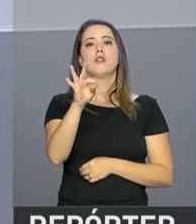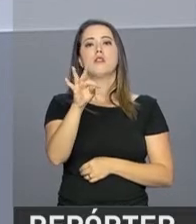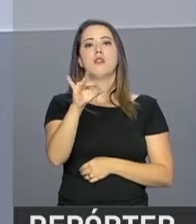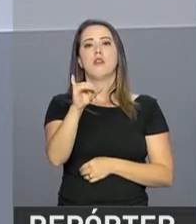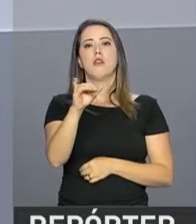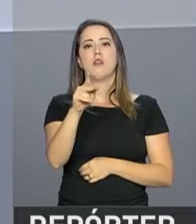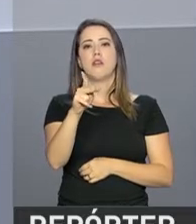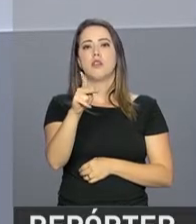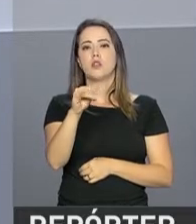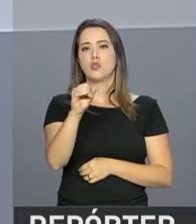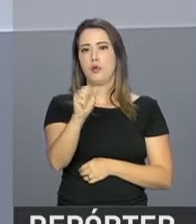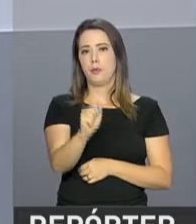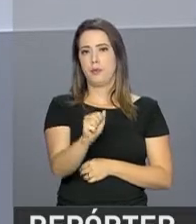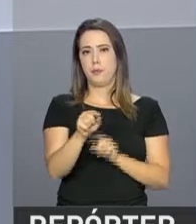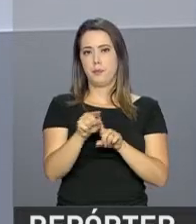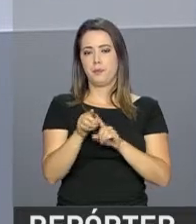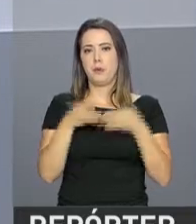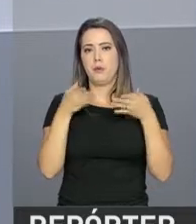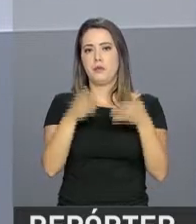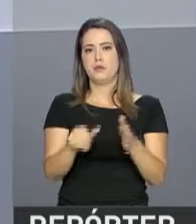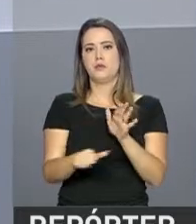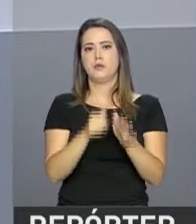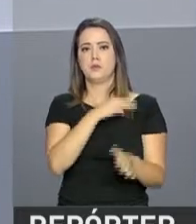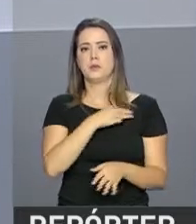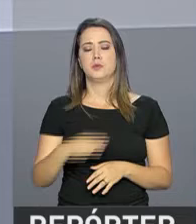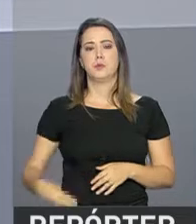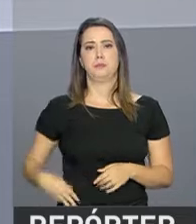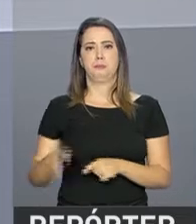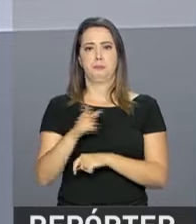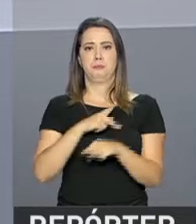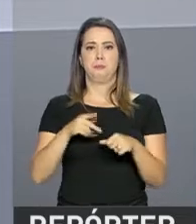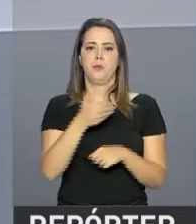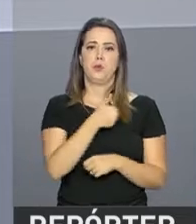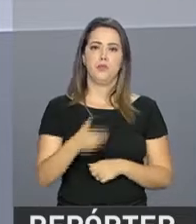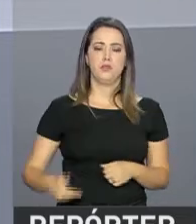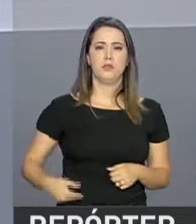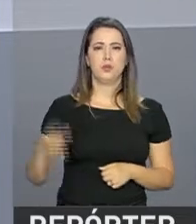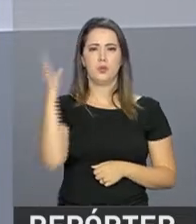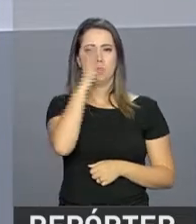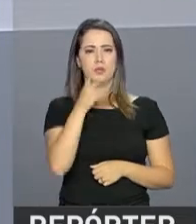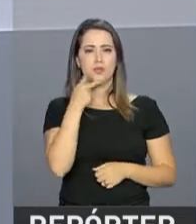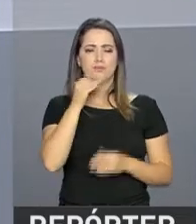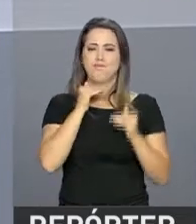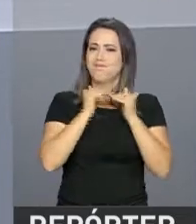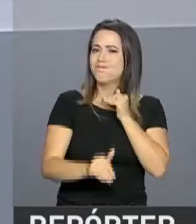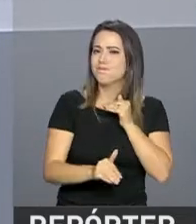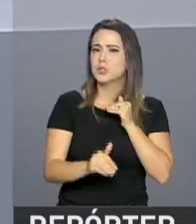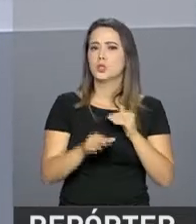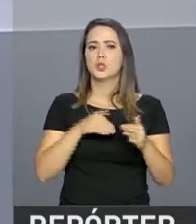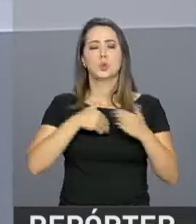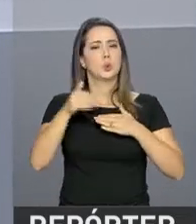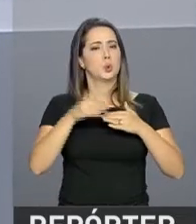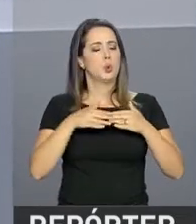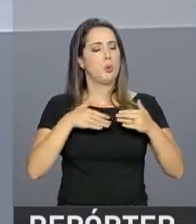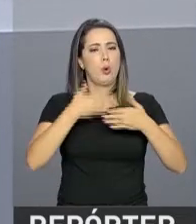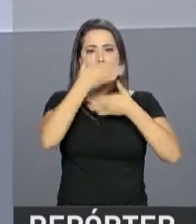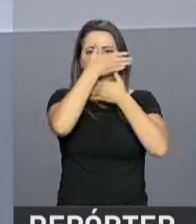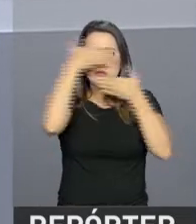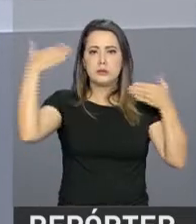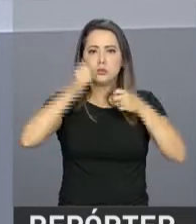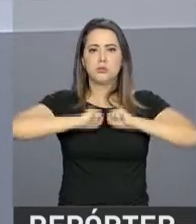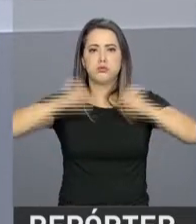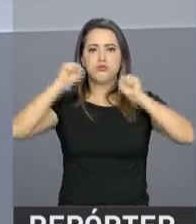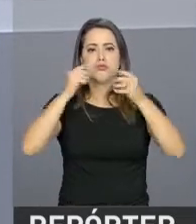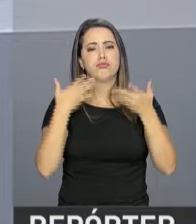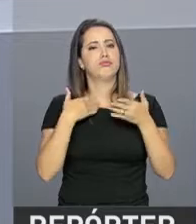manifestação pública em que participava o primeiro-ministro do país. O governo brasileiro reitera o repúdio a todo ato de terrorismo, qualquer